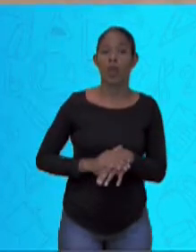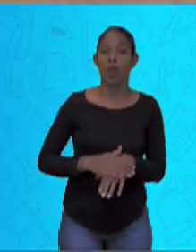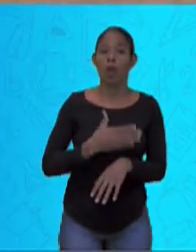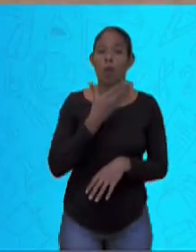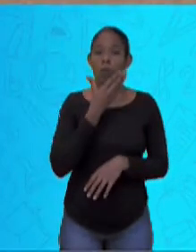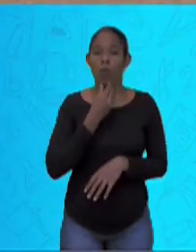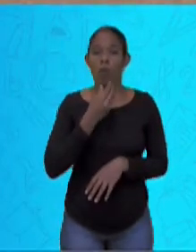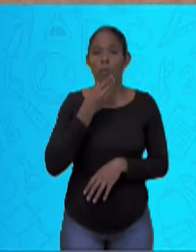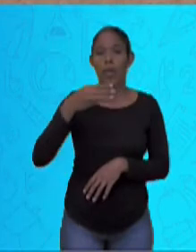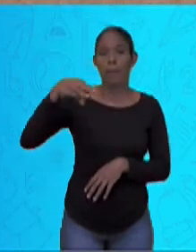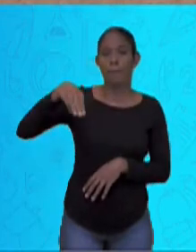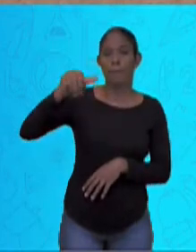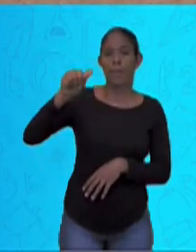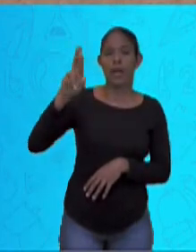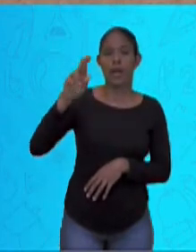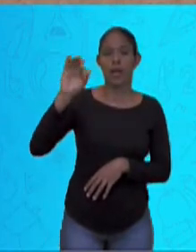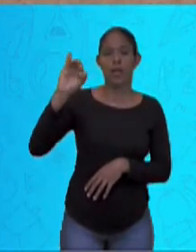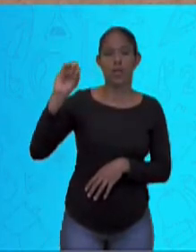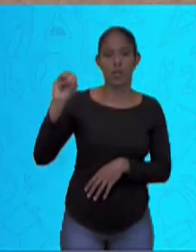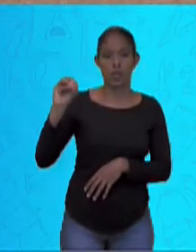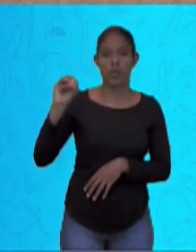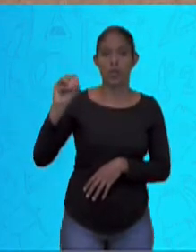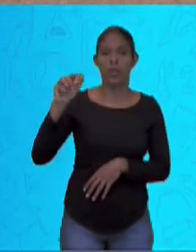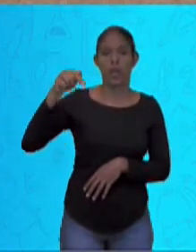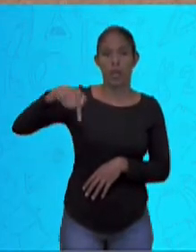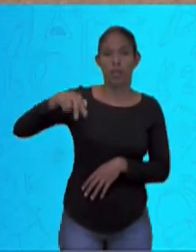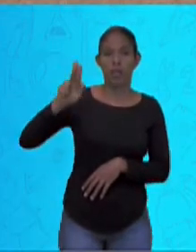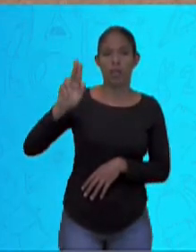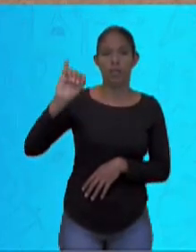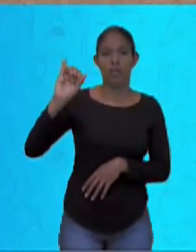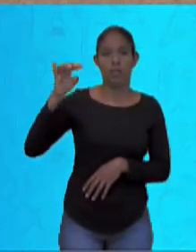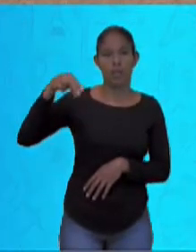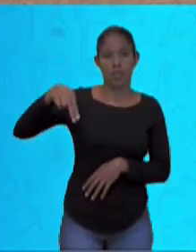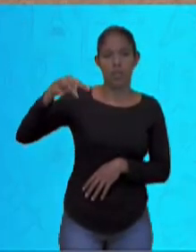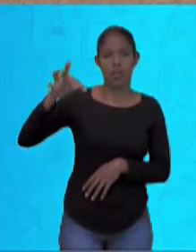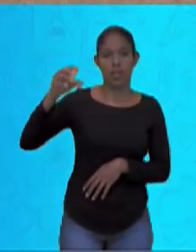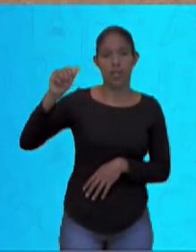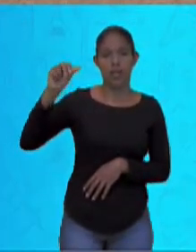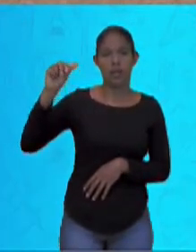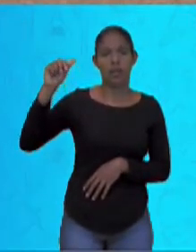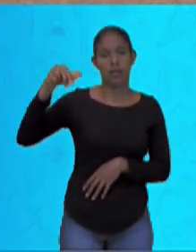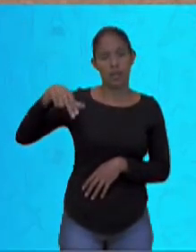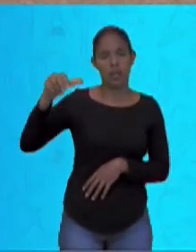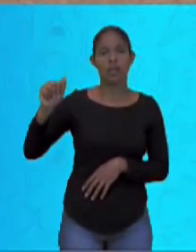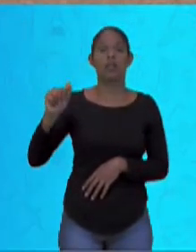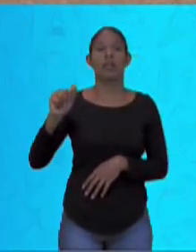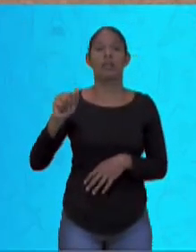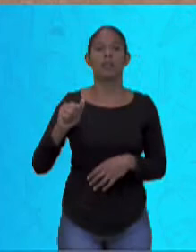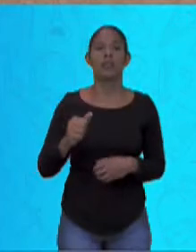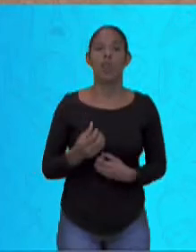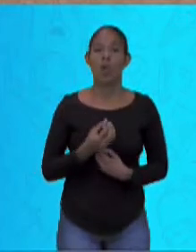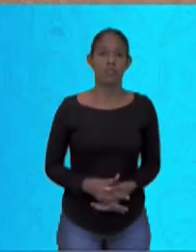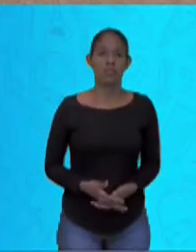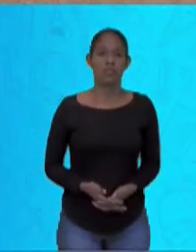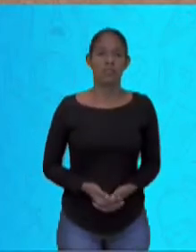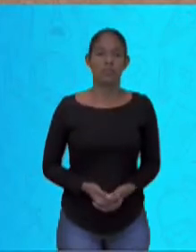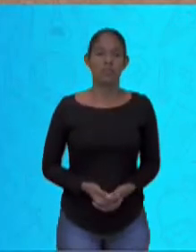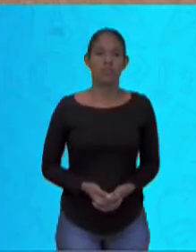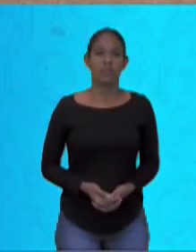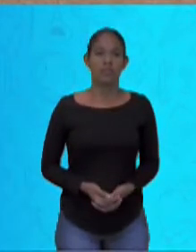Quintana, cujo poema abaixo é um belo exemplo desse gênero encantador.